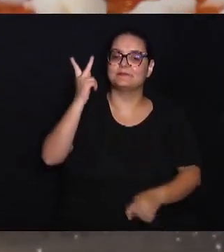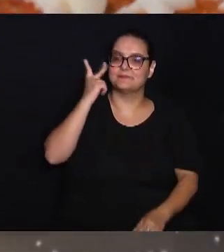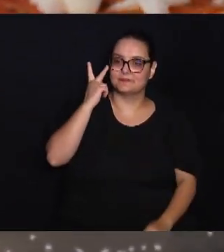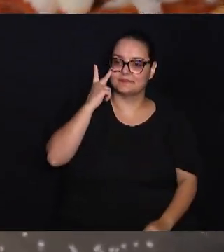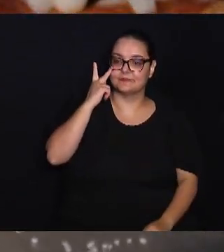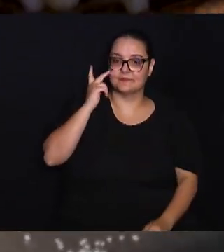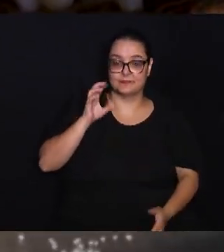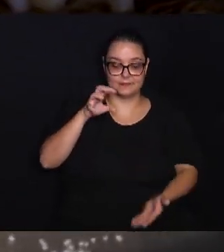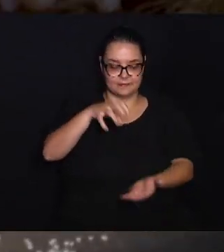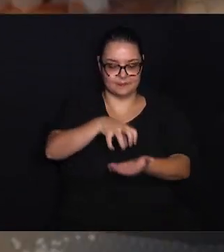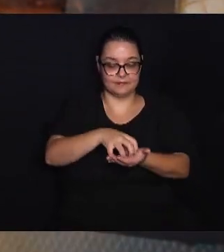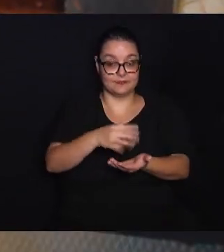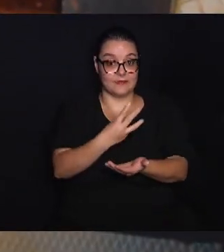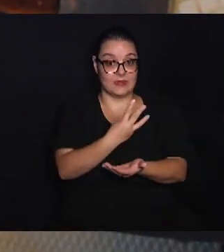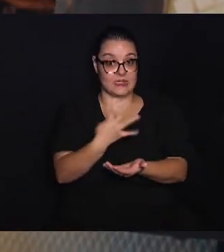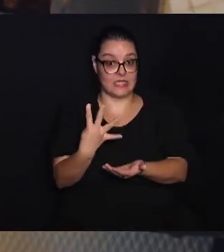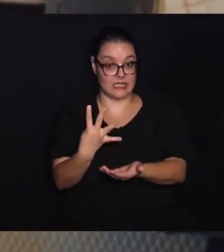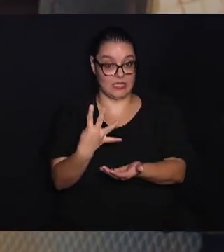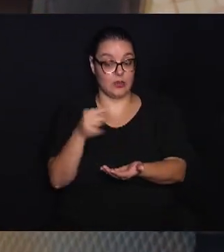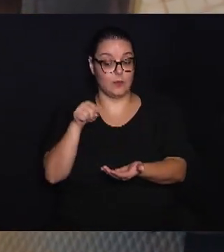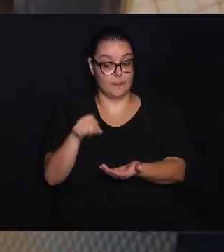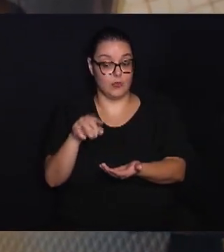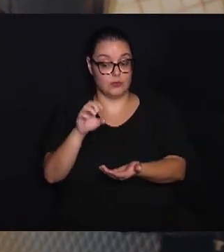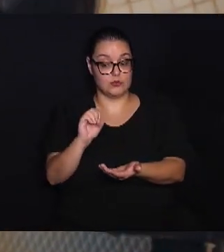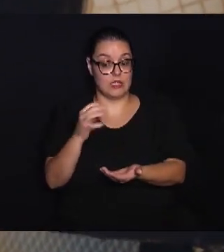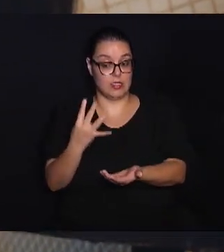o estado de São Paulo centralizando